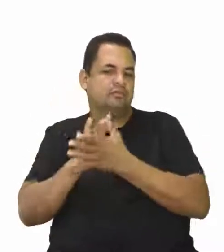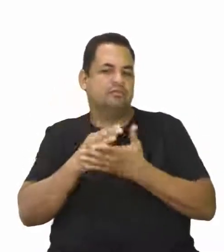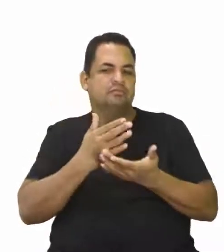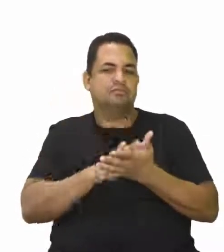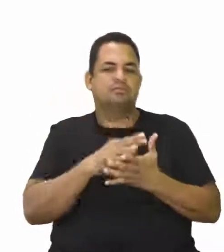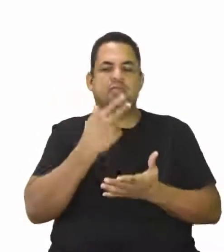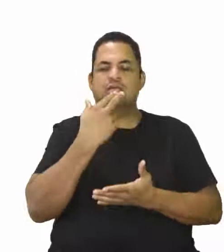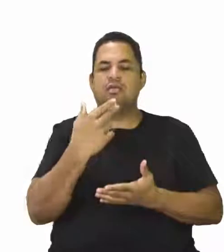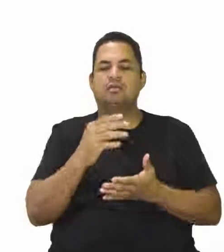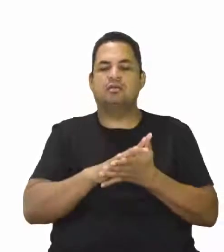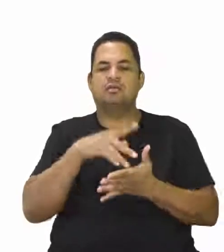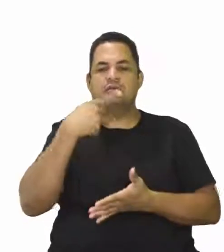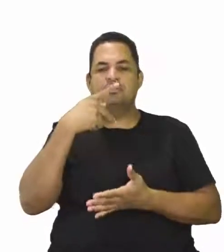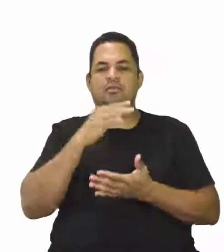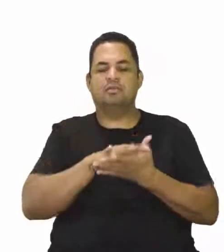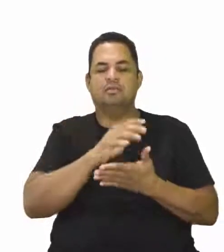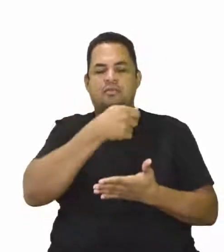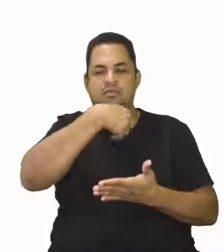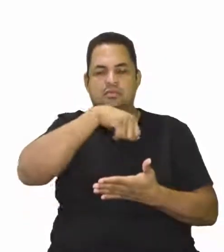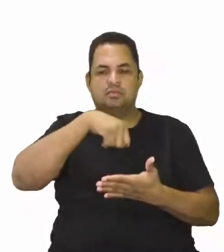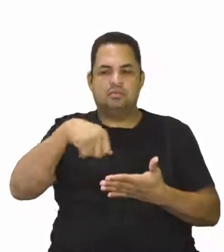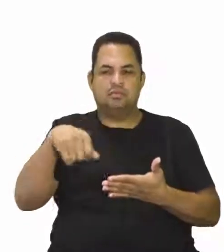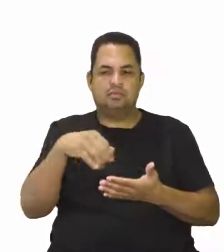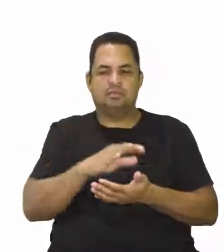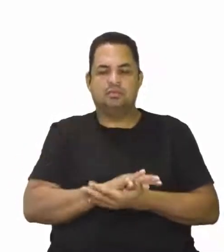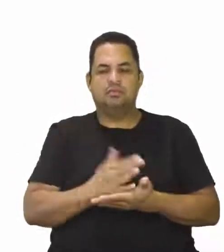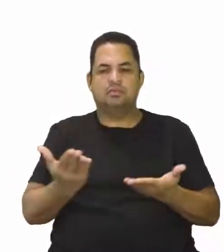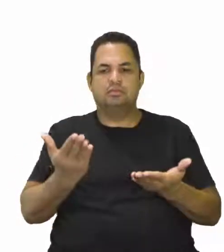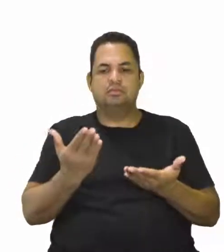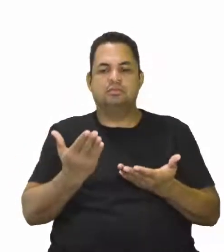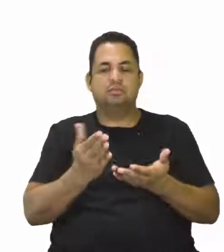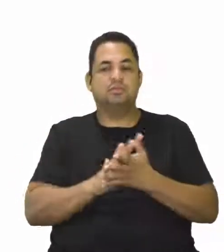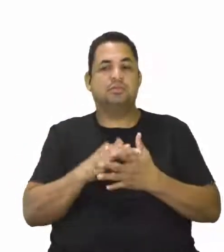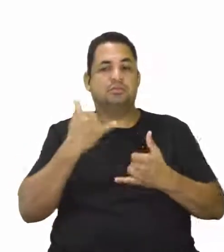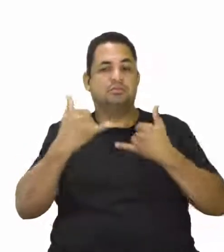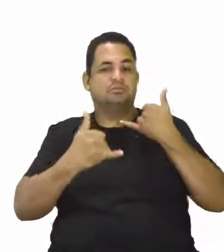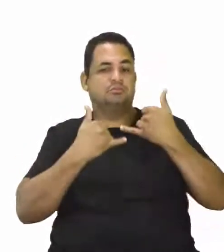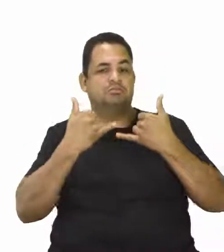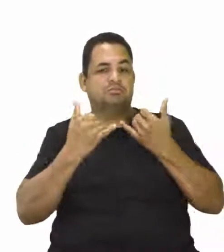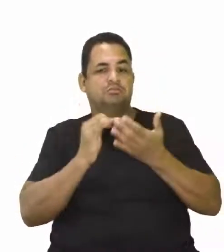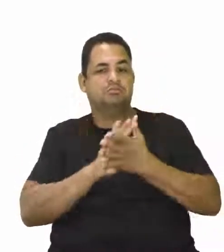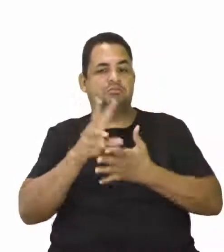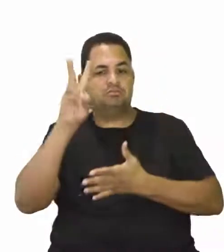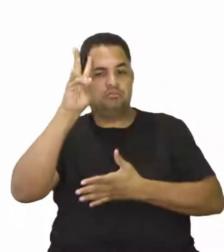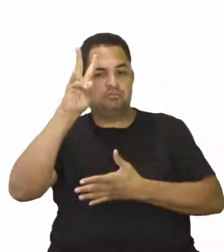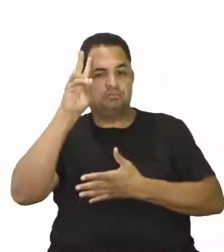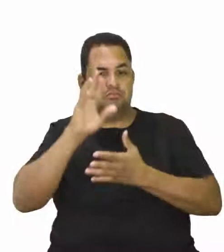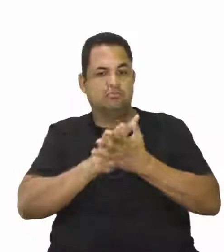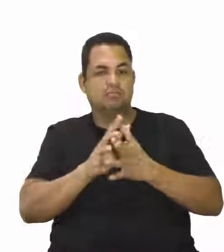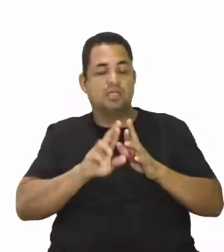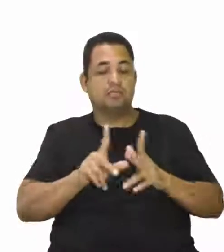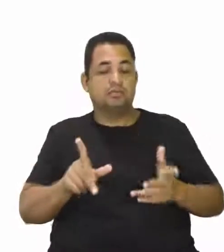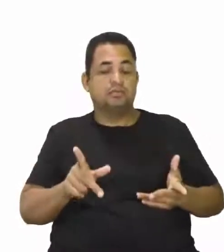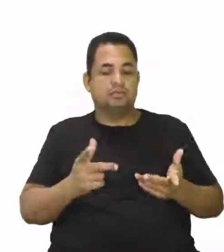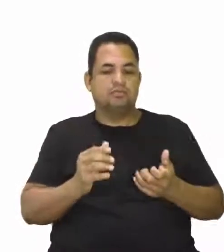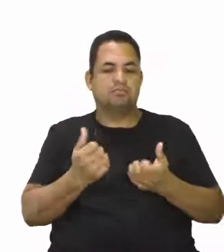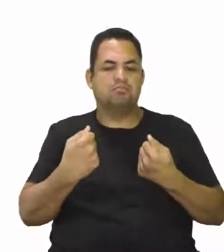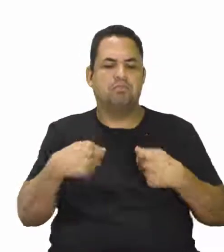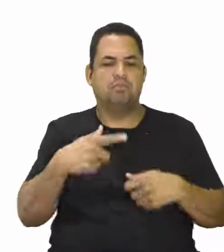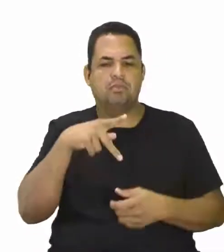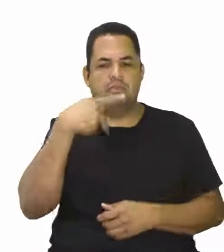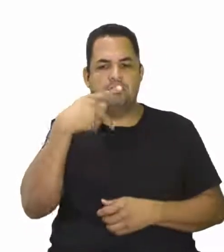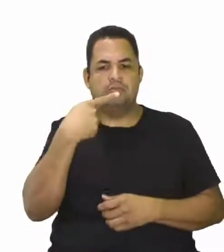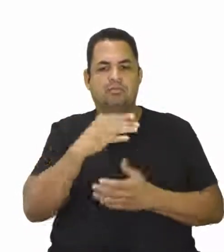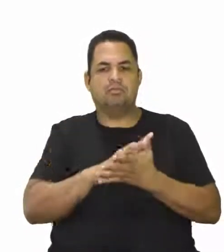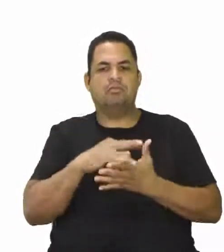língua falada e escrita? E aí a gente até pode brincar com a história do ser diferente. Eles podem dizer